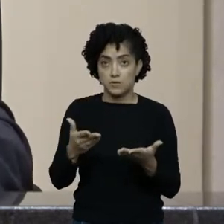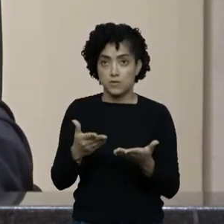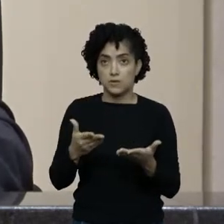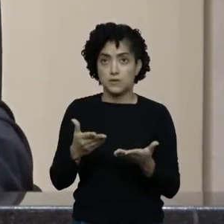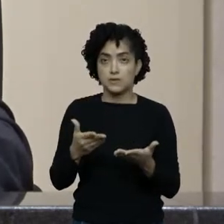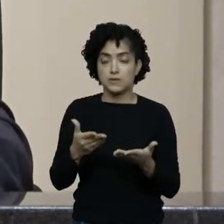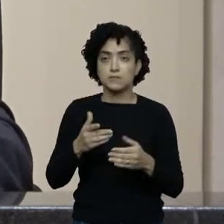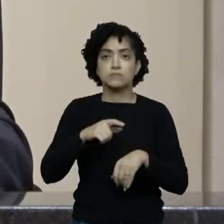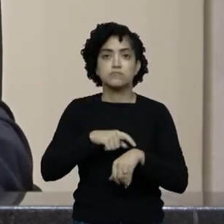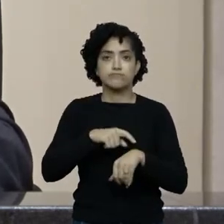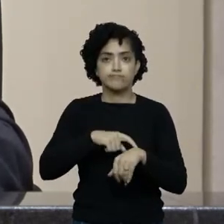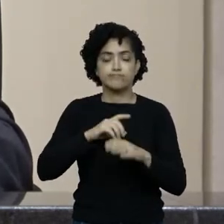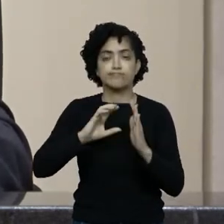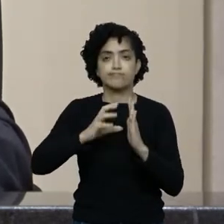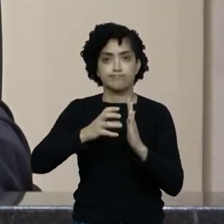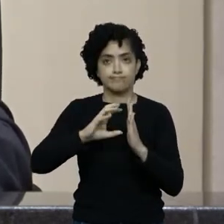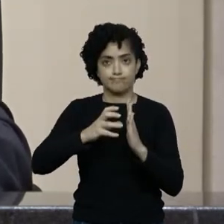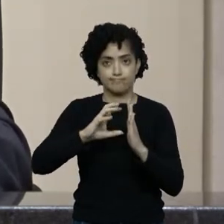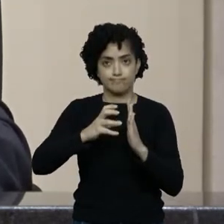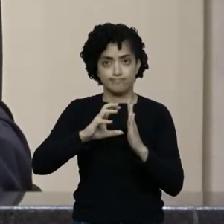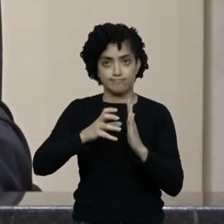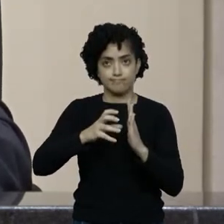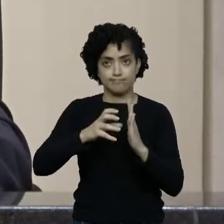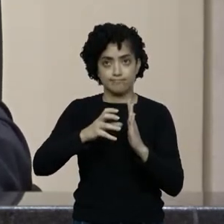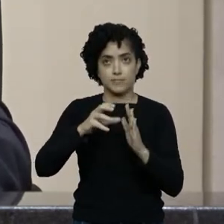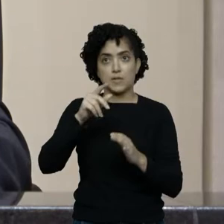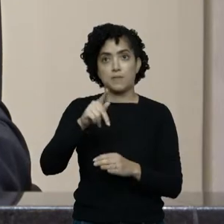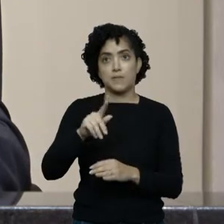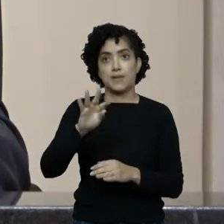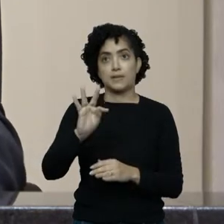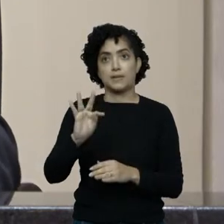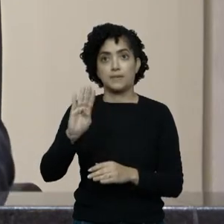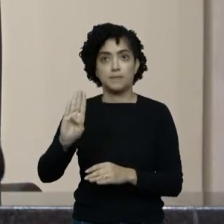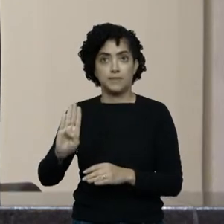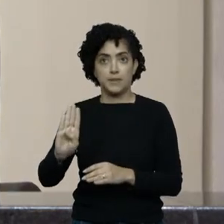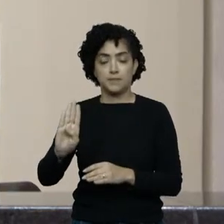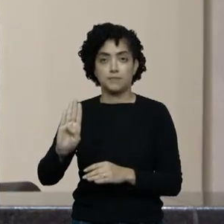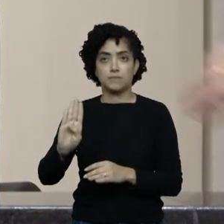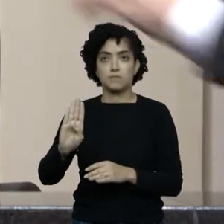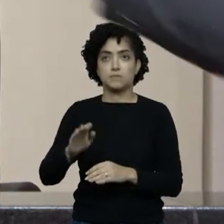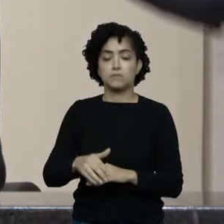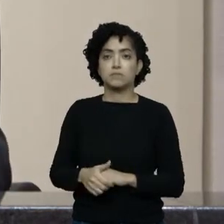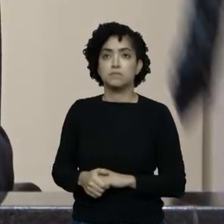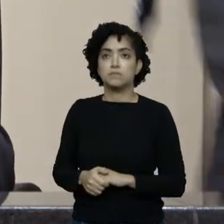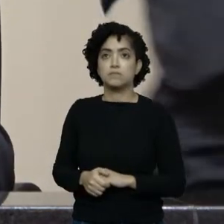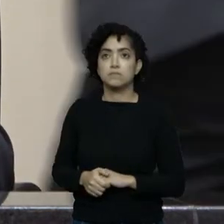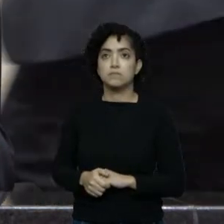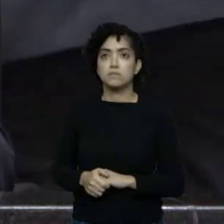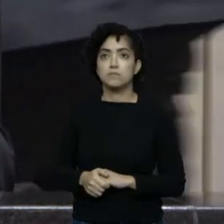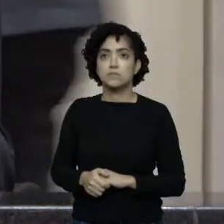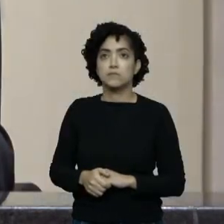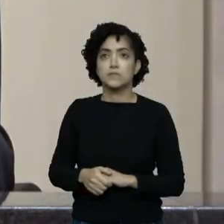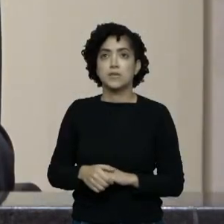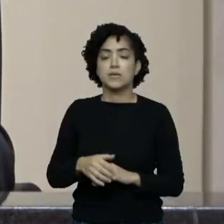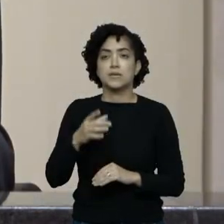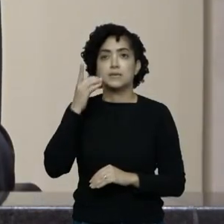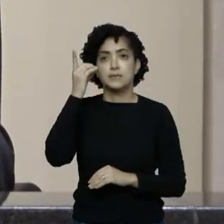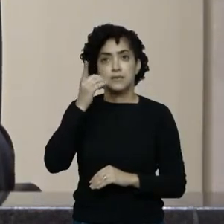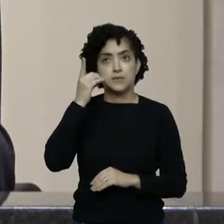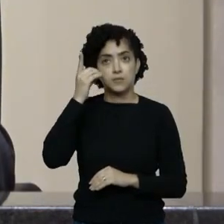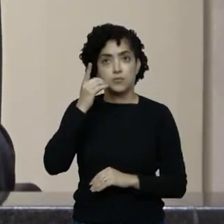horário dos partidos políticos PT ver o resultado Cândido Nunes